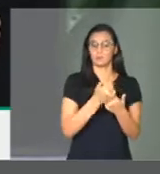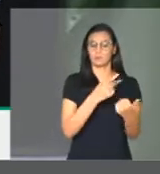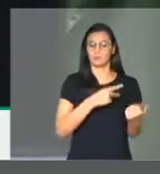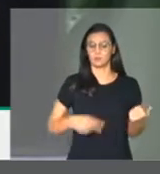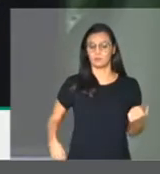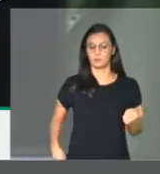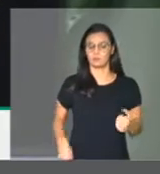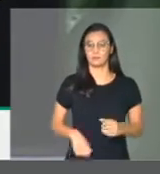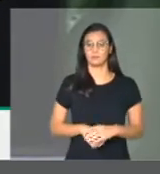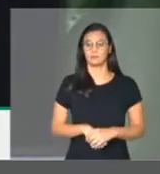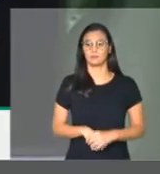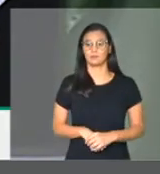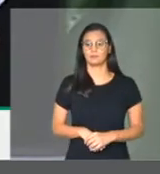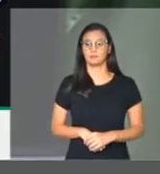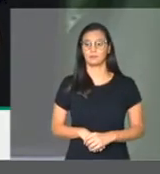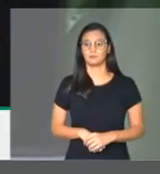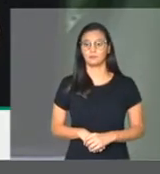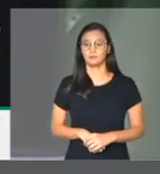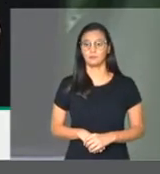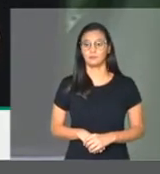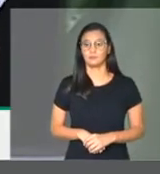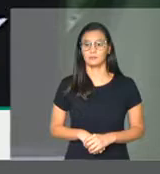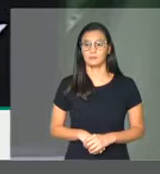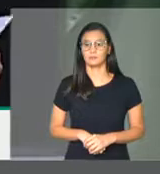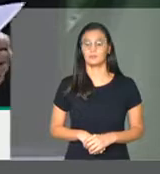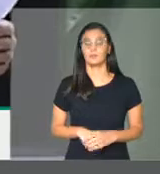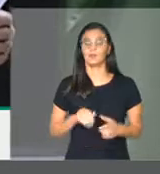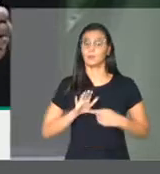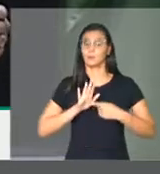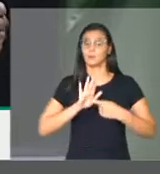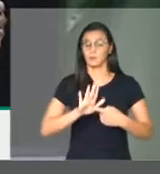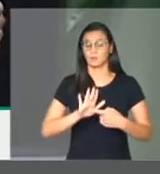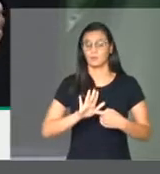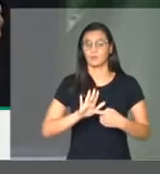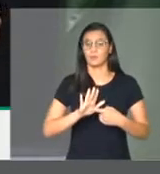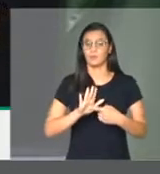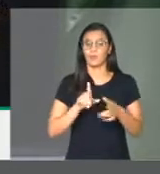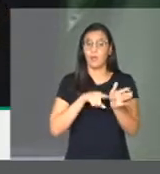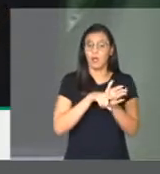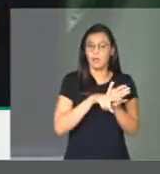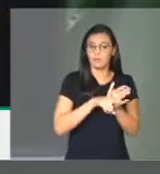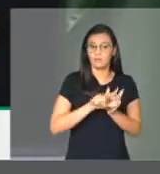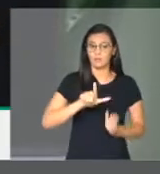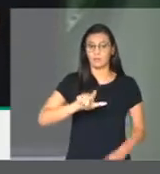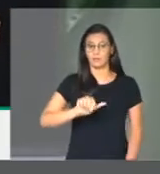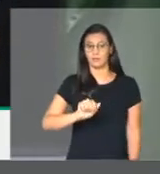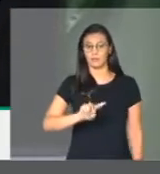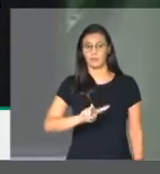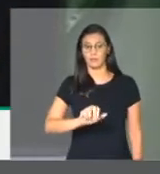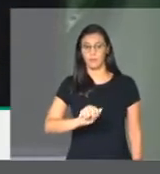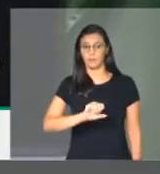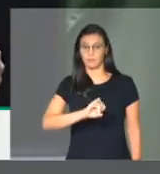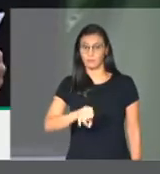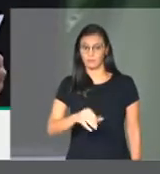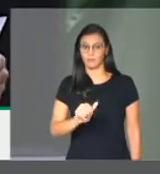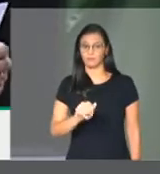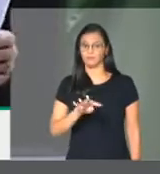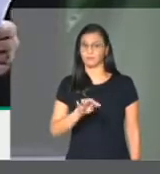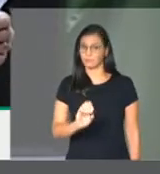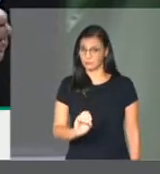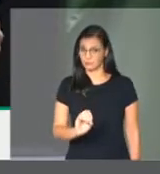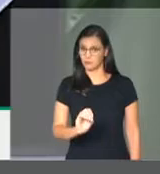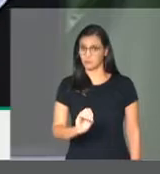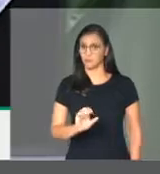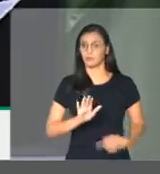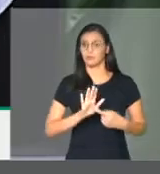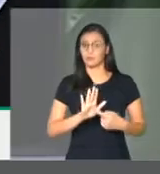fatos impactantes revelados pela Operação Lava Jato e que, ao desvendar uma assombrosa corrupção, colocou em